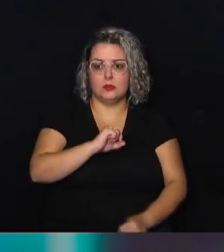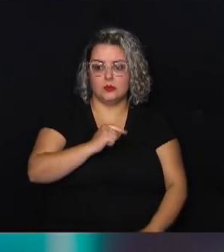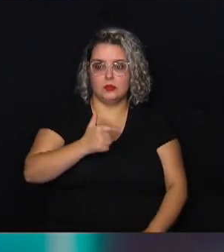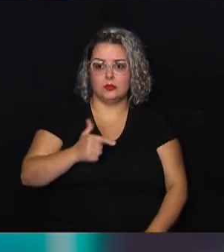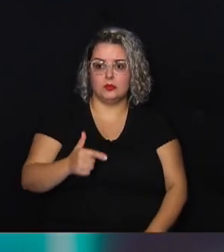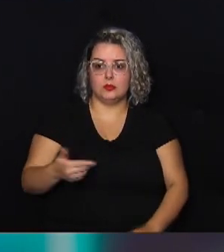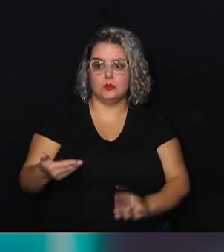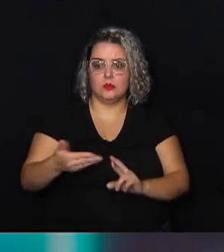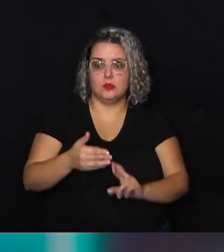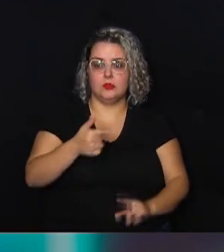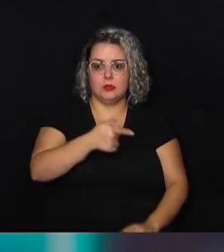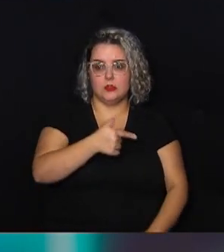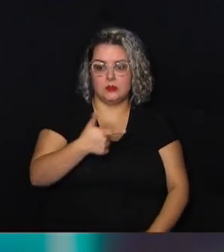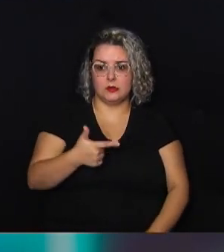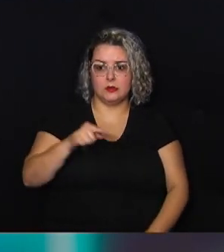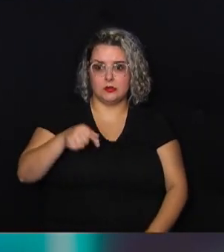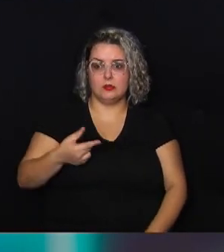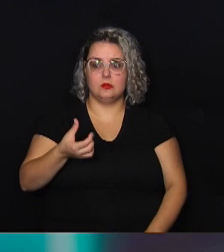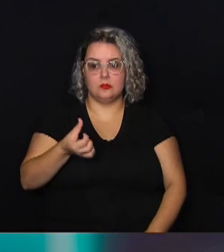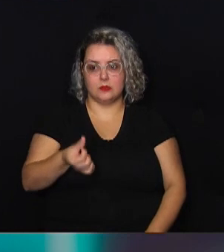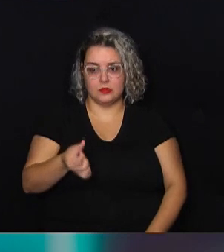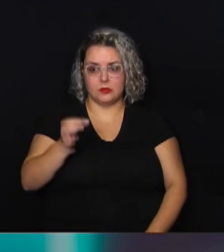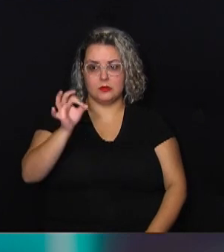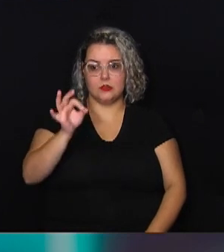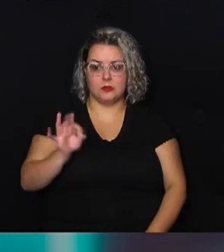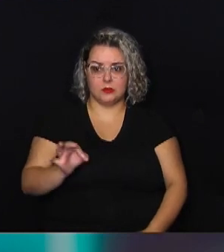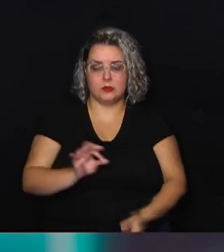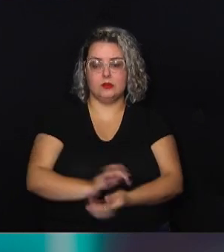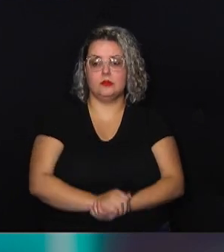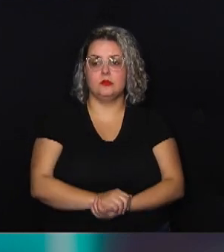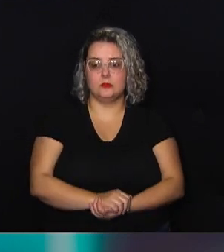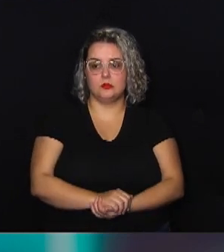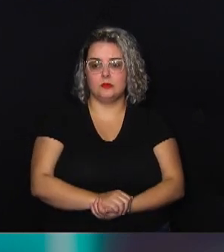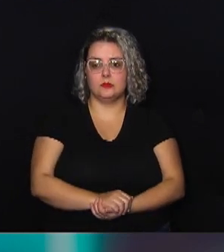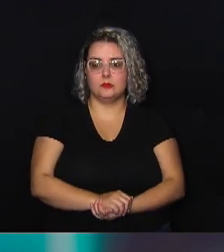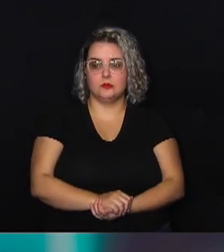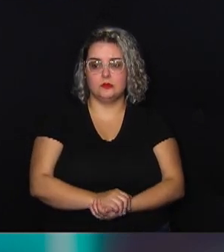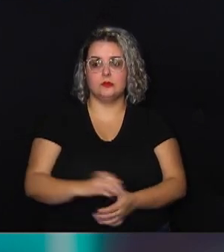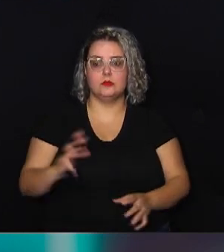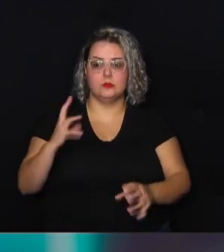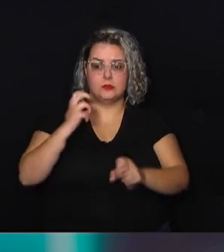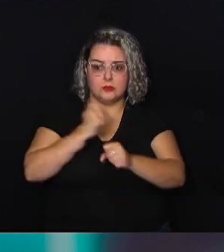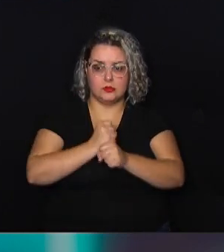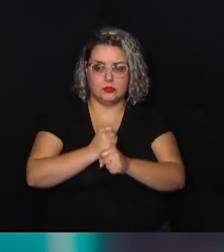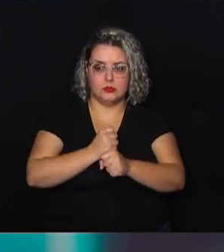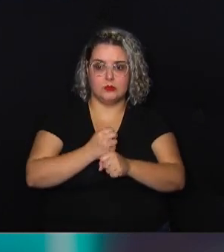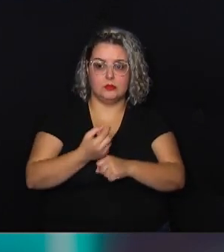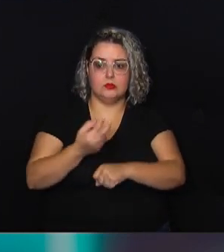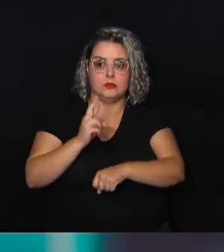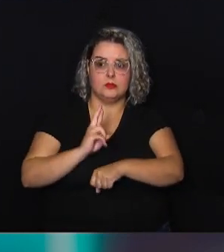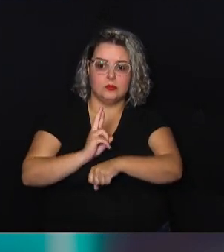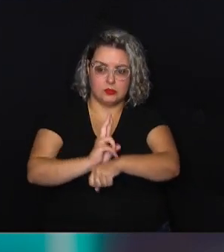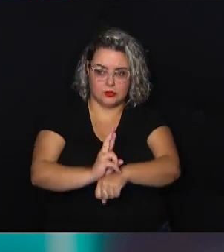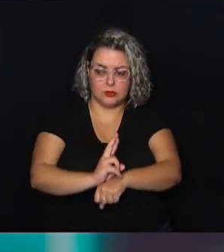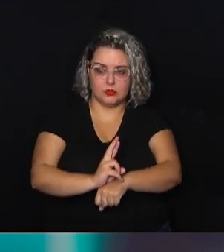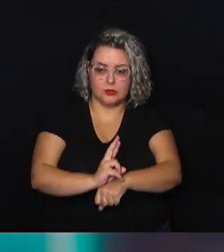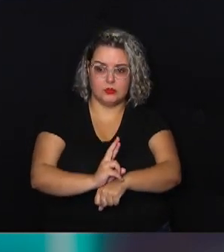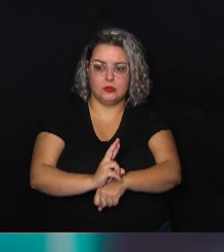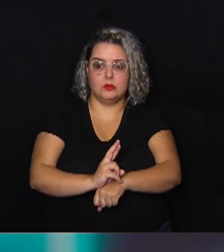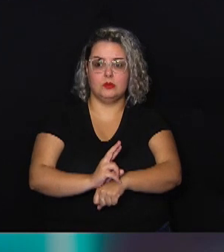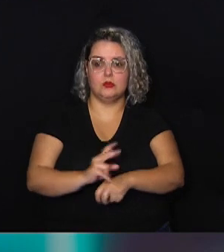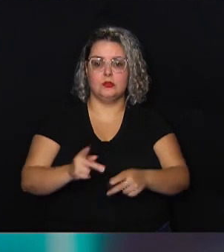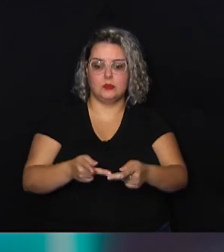representou 72,6% do total de recursos, e essa fatia ela